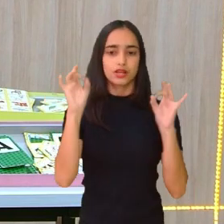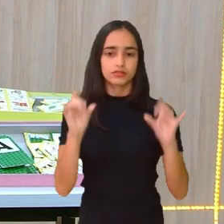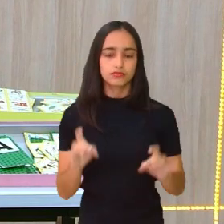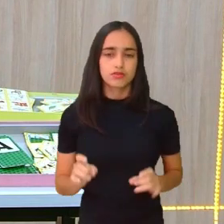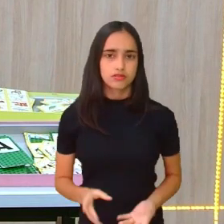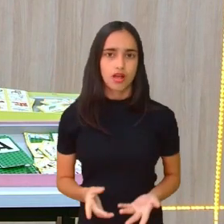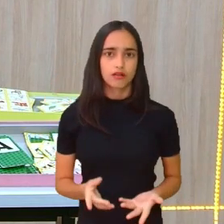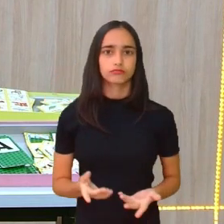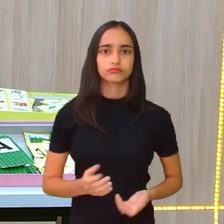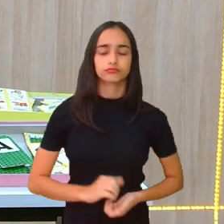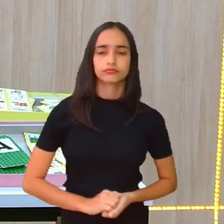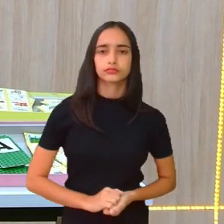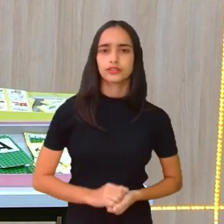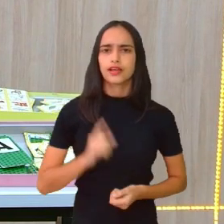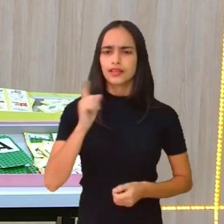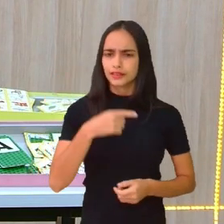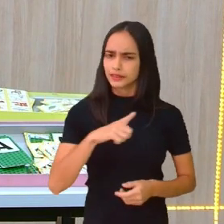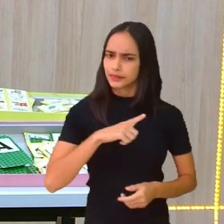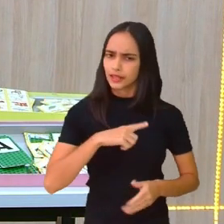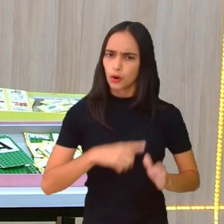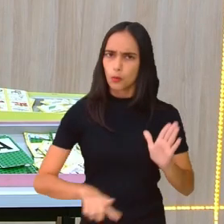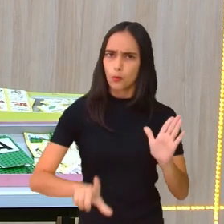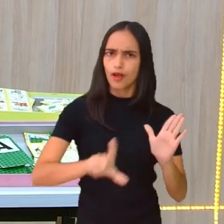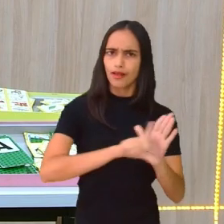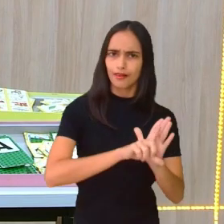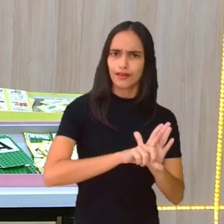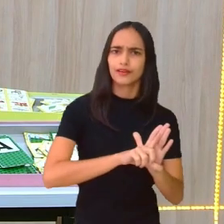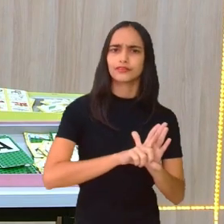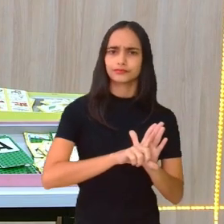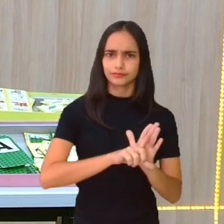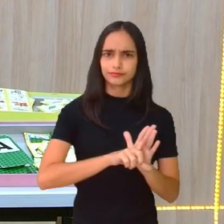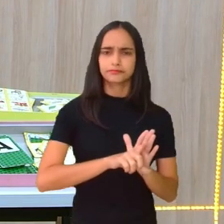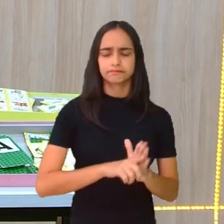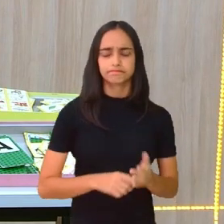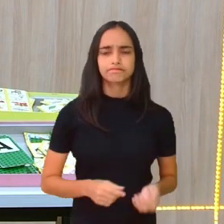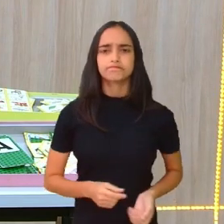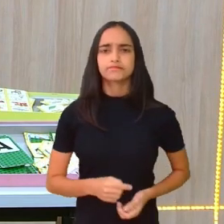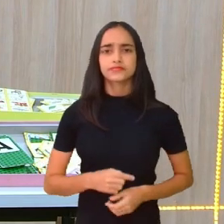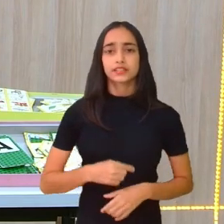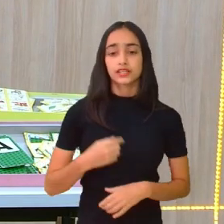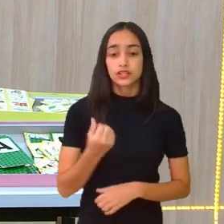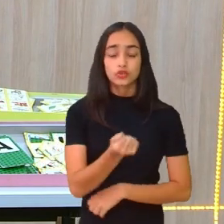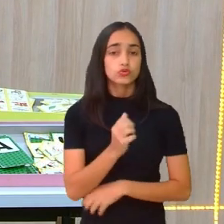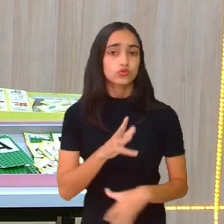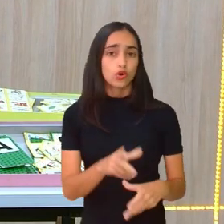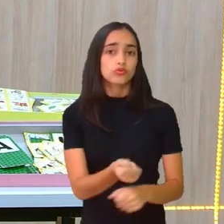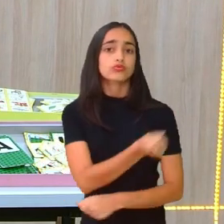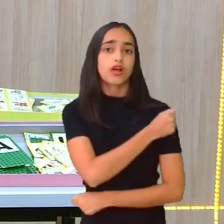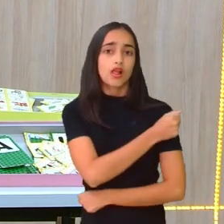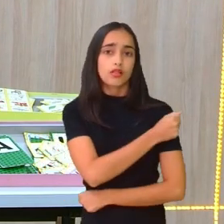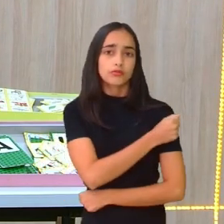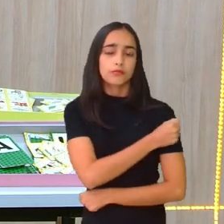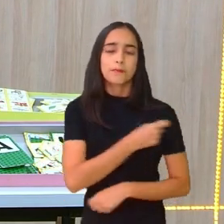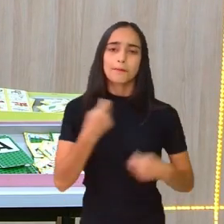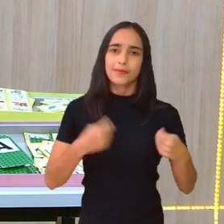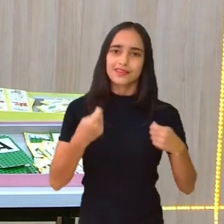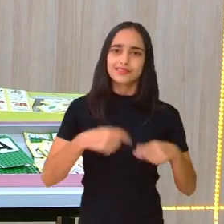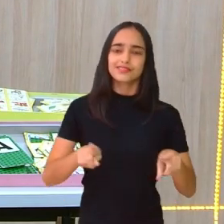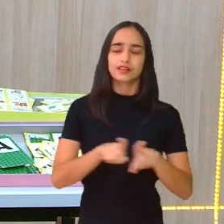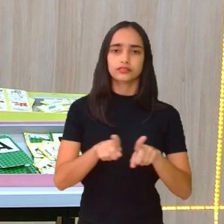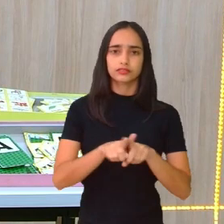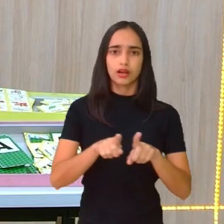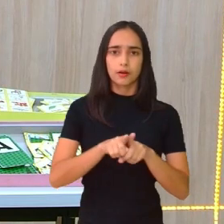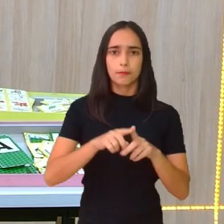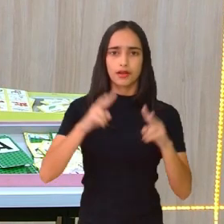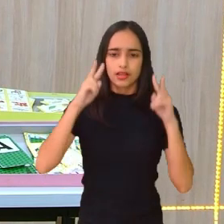14.254/21, que é uma lei recente, né, que versa para a gente que esses estudantes eles precisam de um olhar